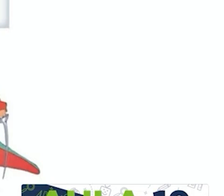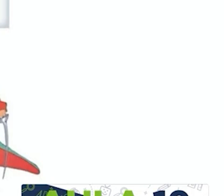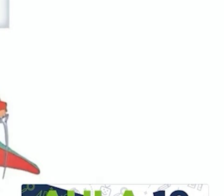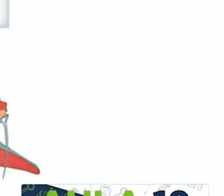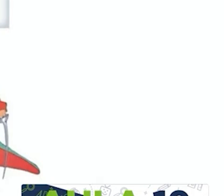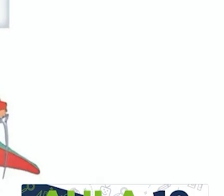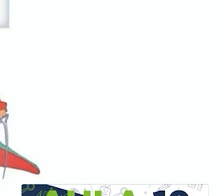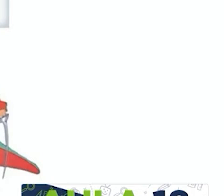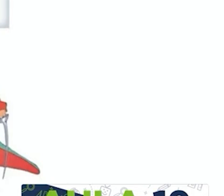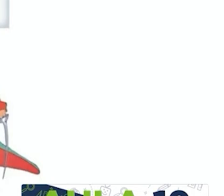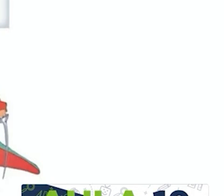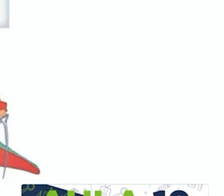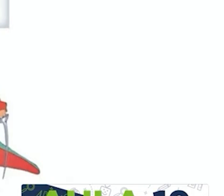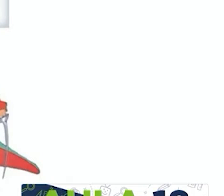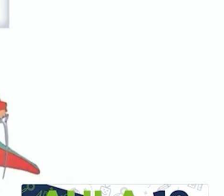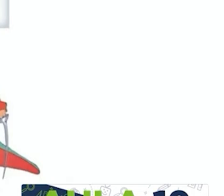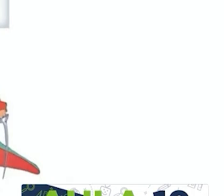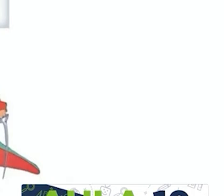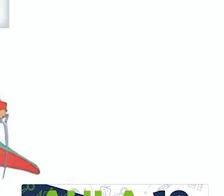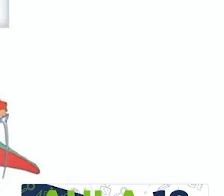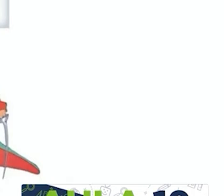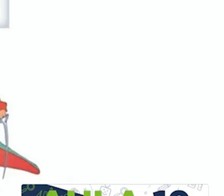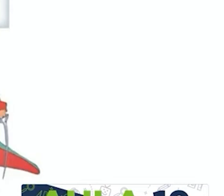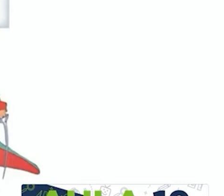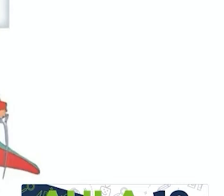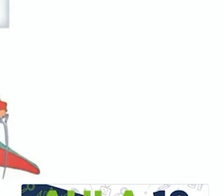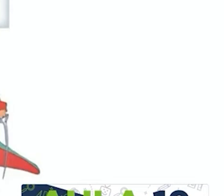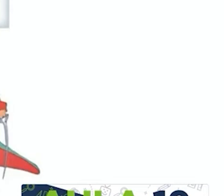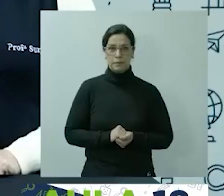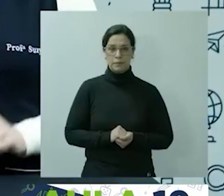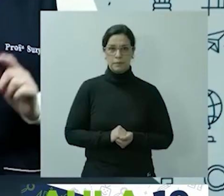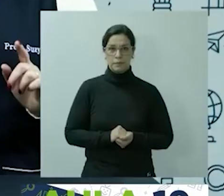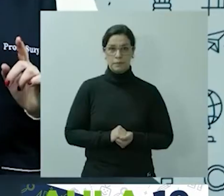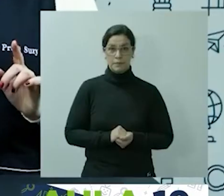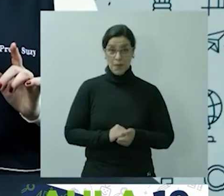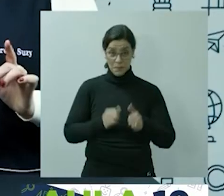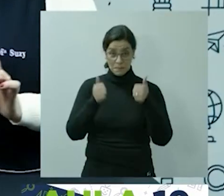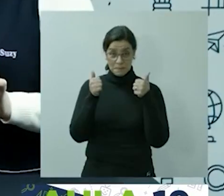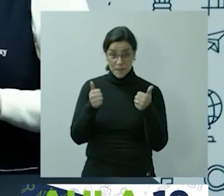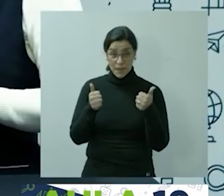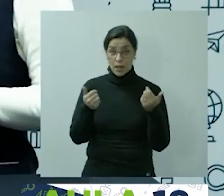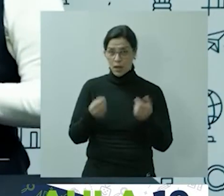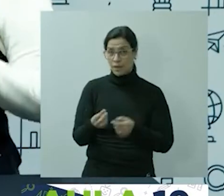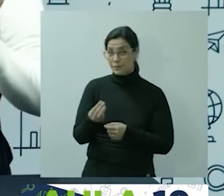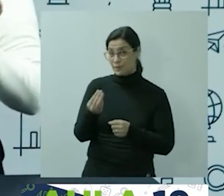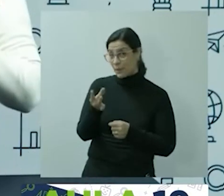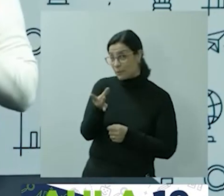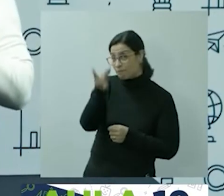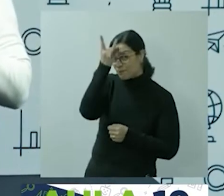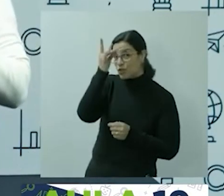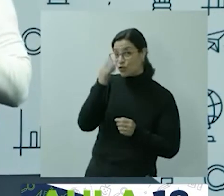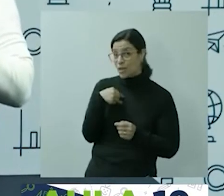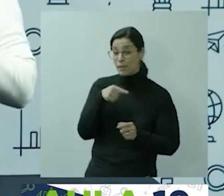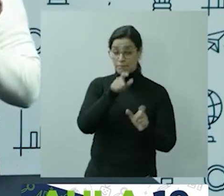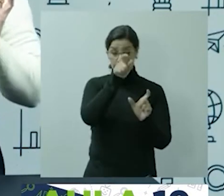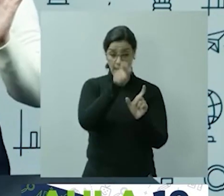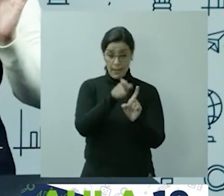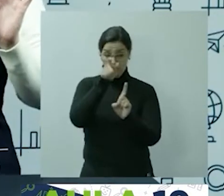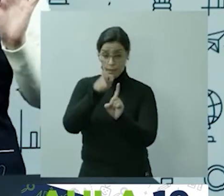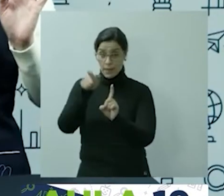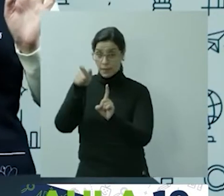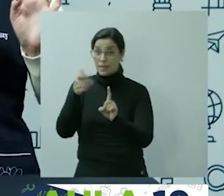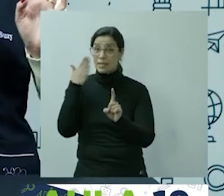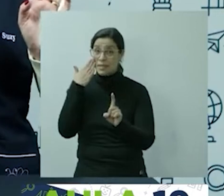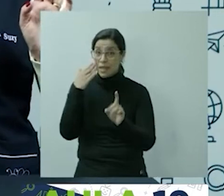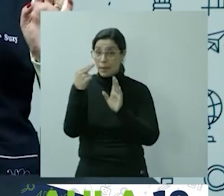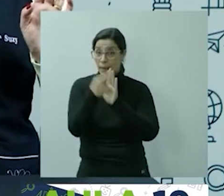Muito bem, Memorizaram onde estão os personagens?